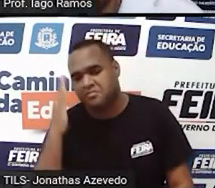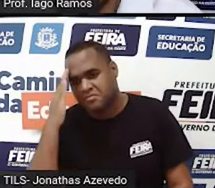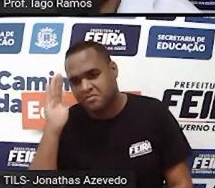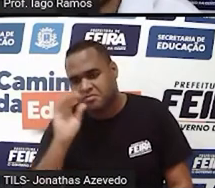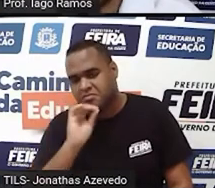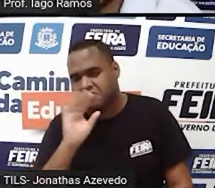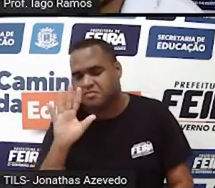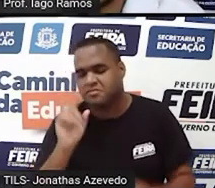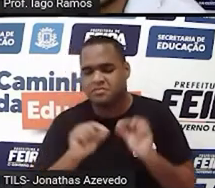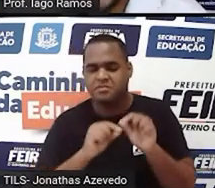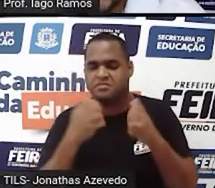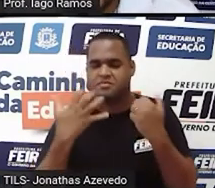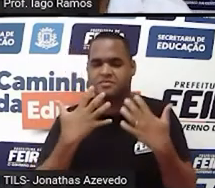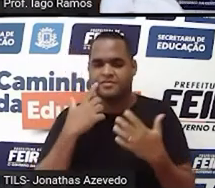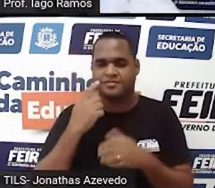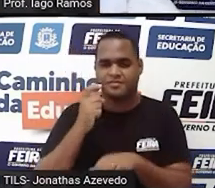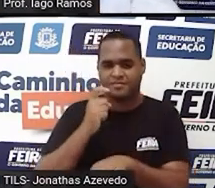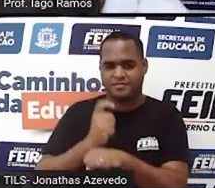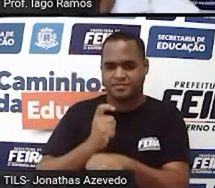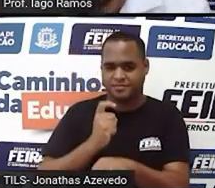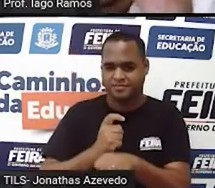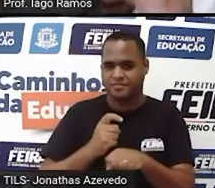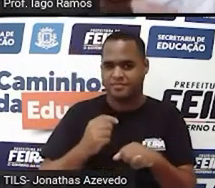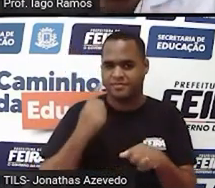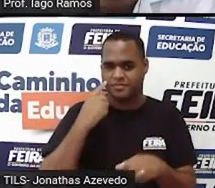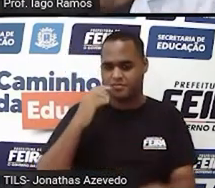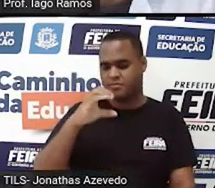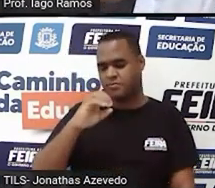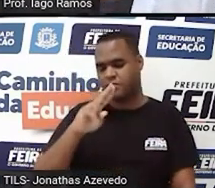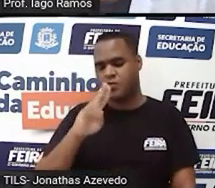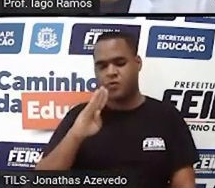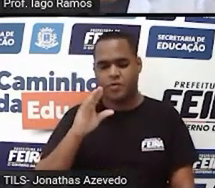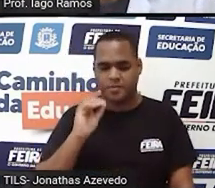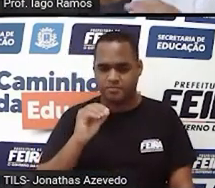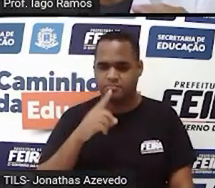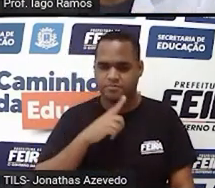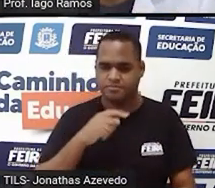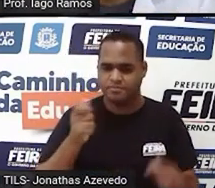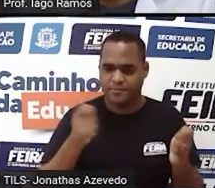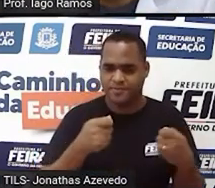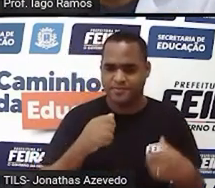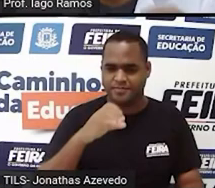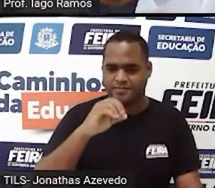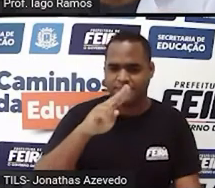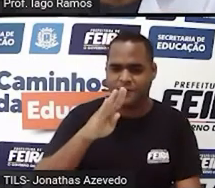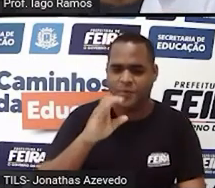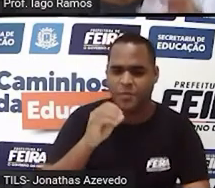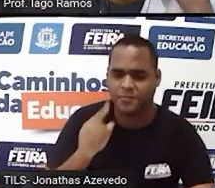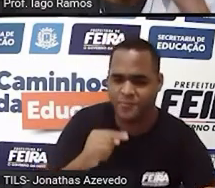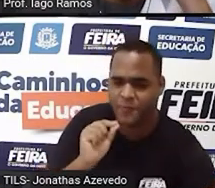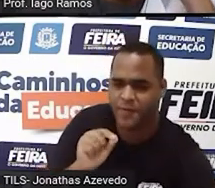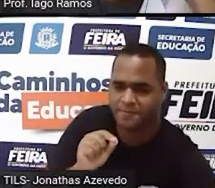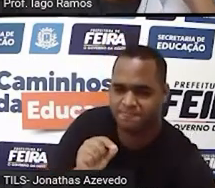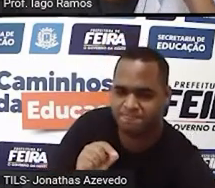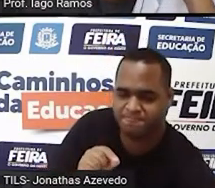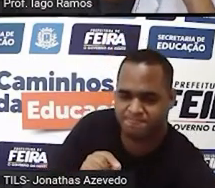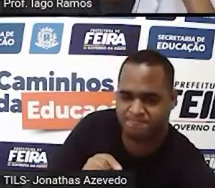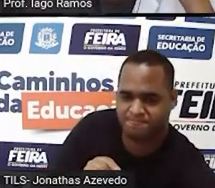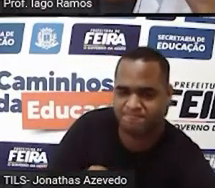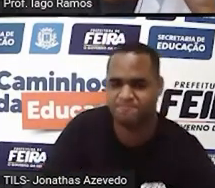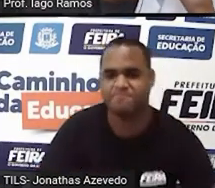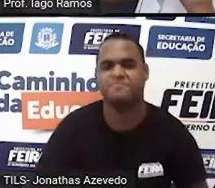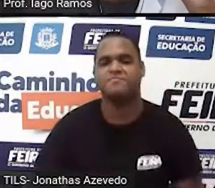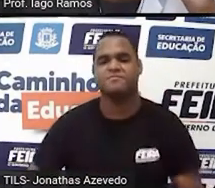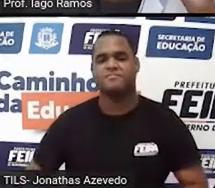vamos pegar um sólido geométrico chamado cubo e falou de tudo você lembra logo do dadinho